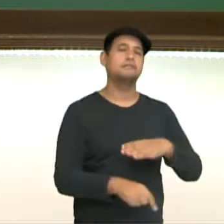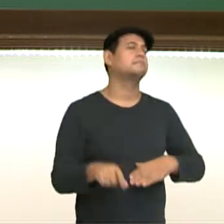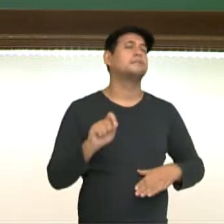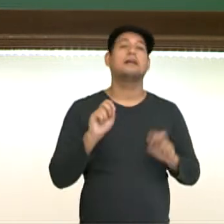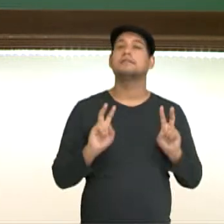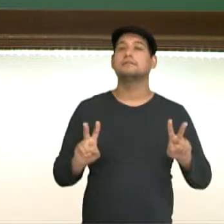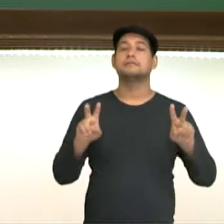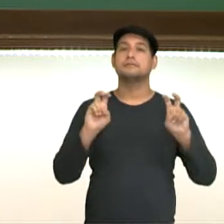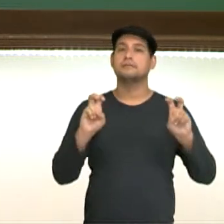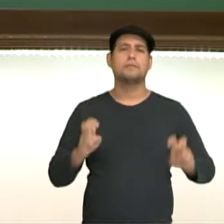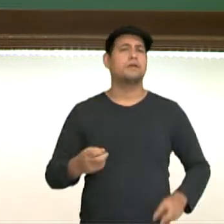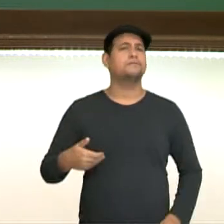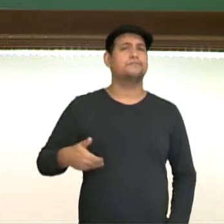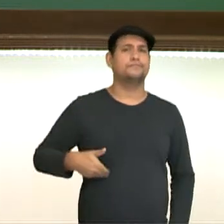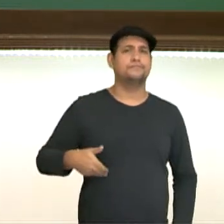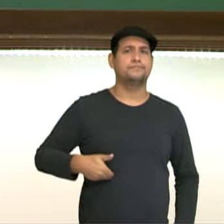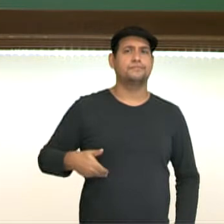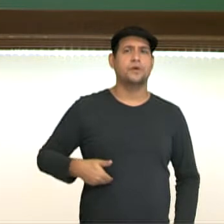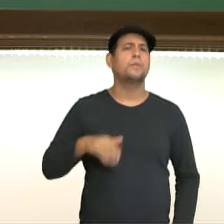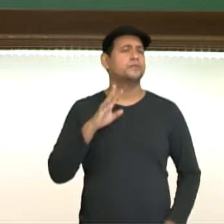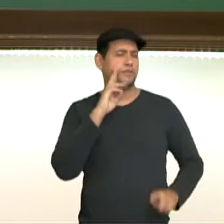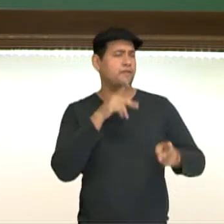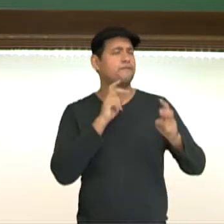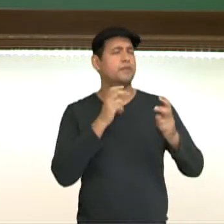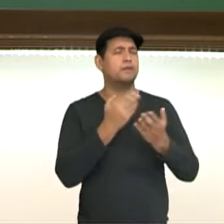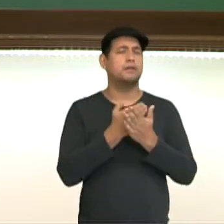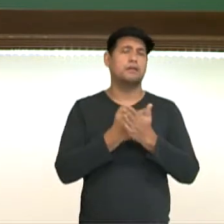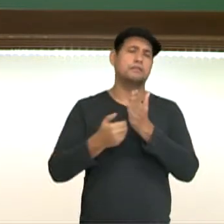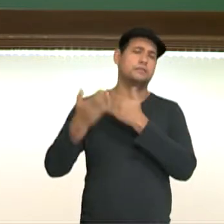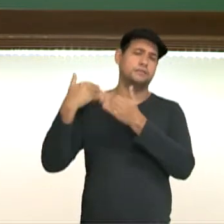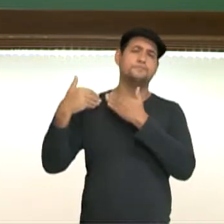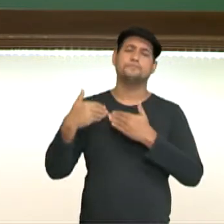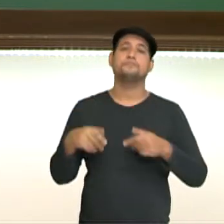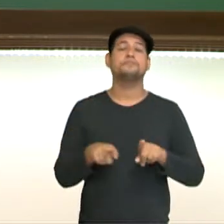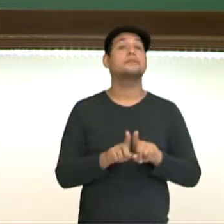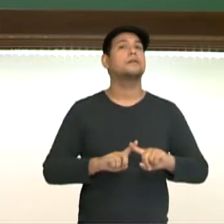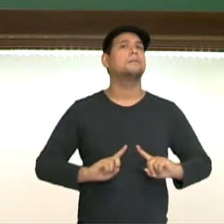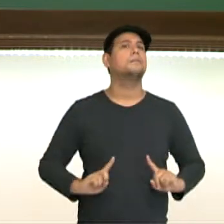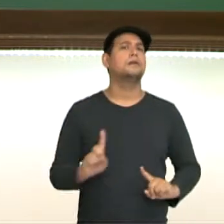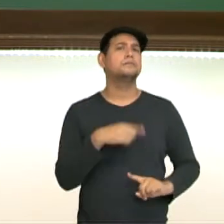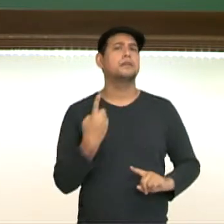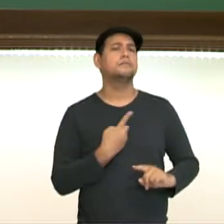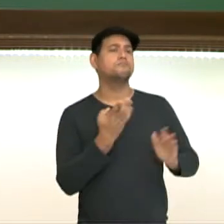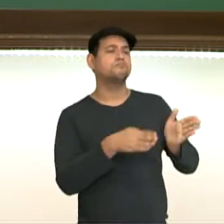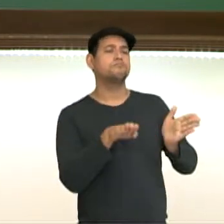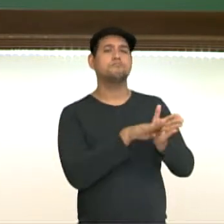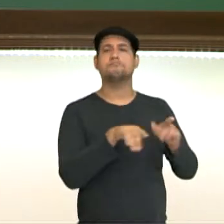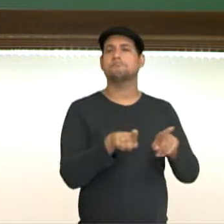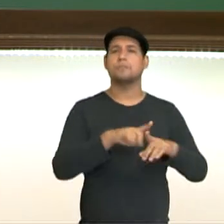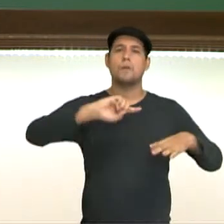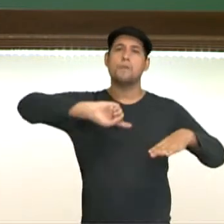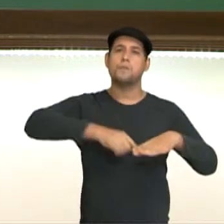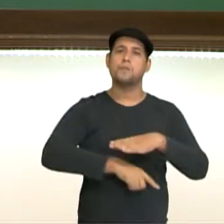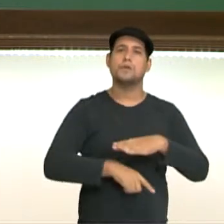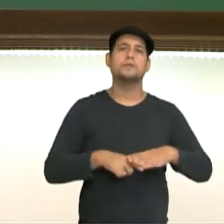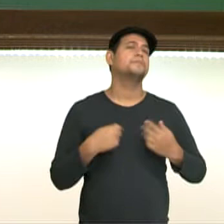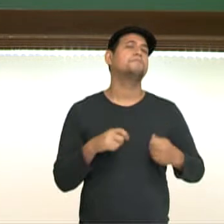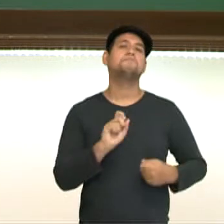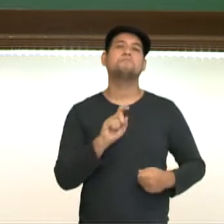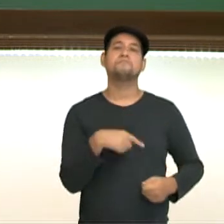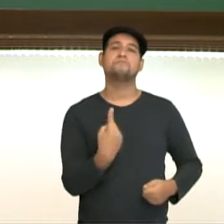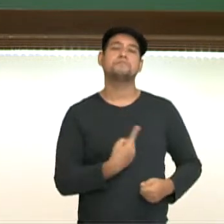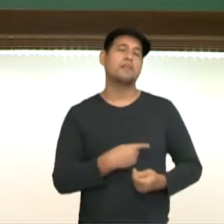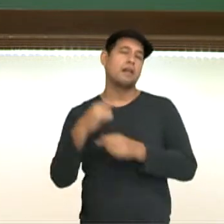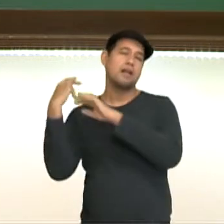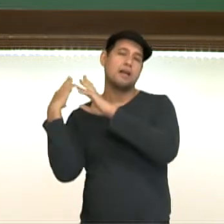tema fome, que vocês já viram em outros momentos. Para que a gente alcance esse aprofundamento, é necessário que a gente